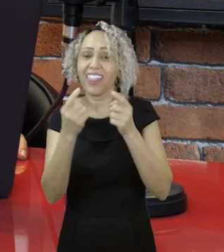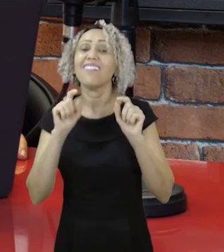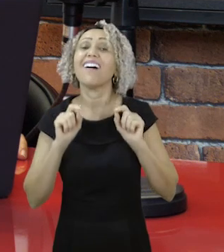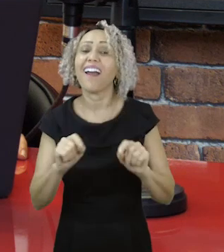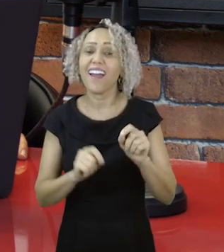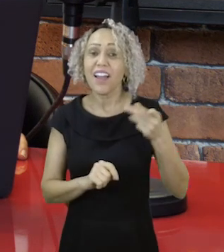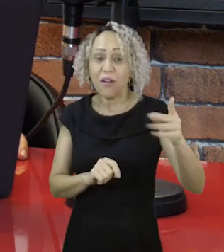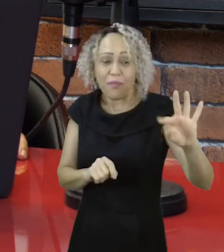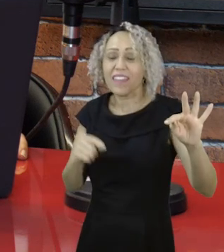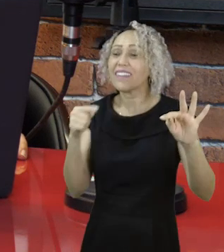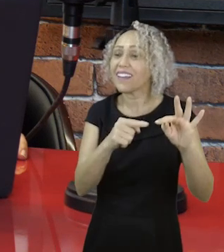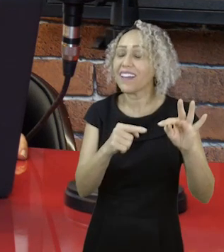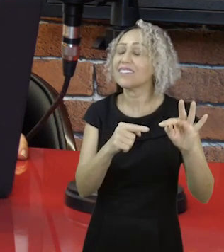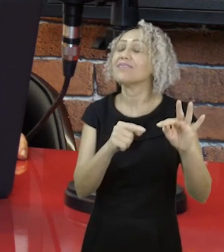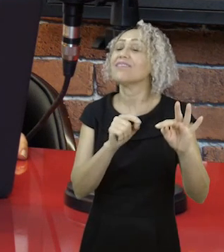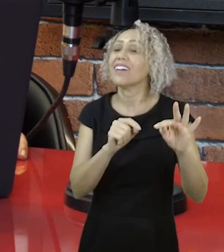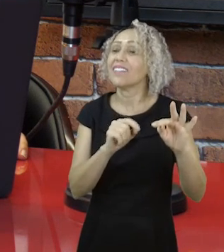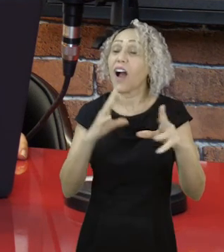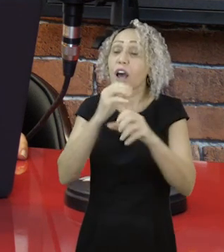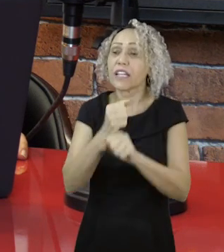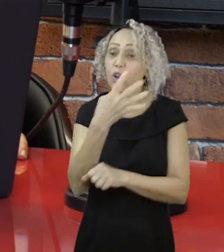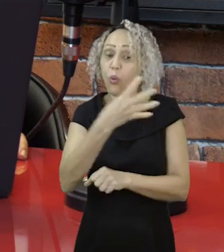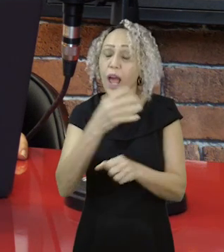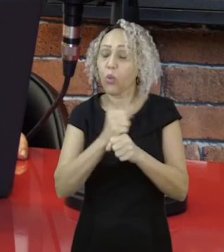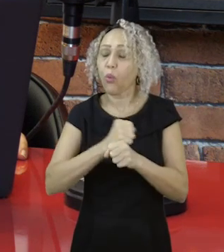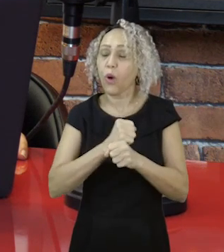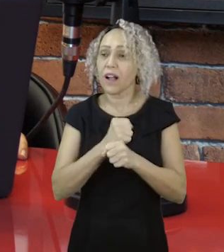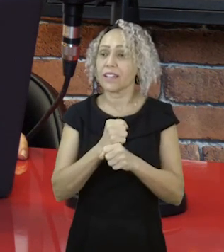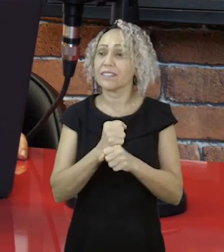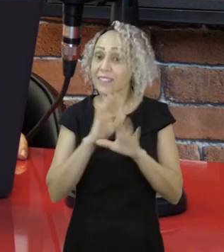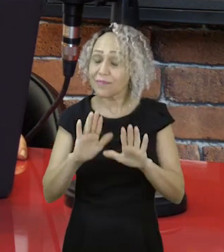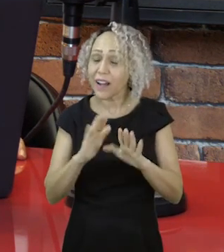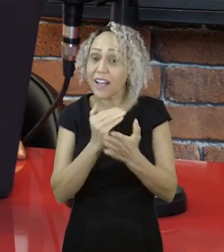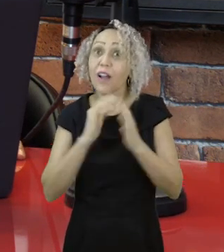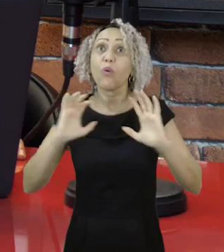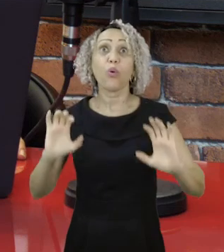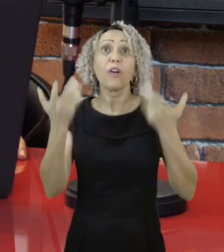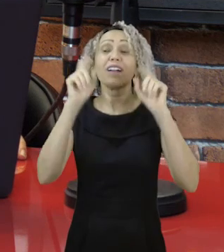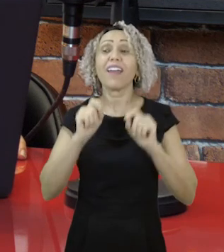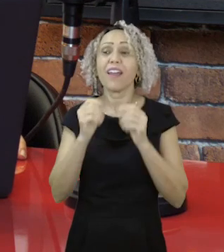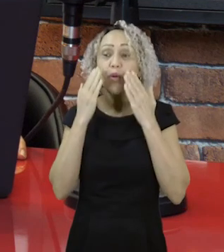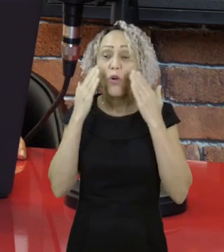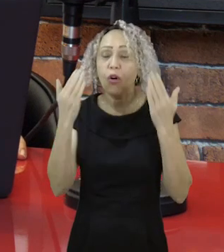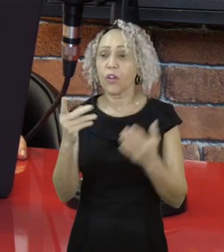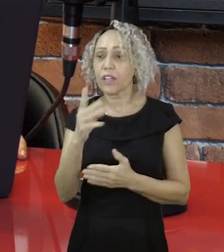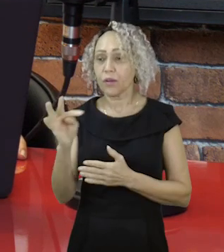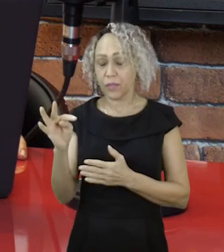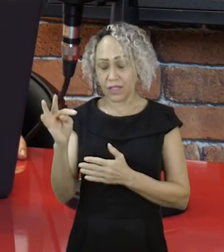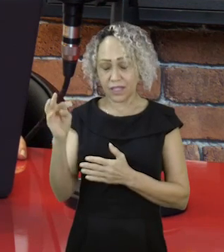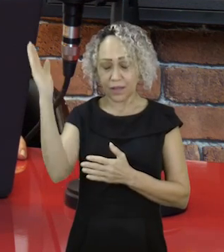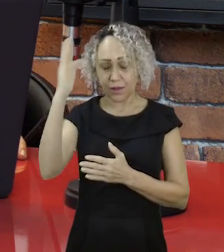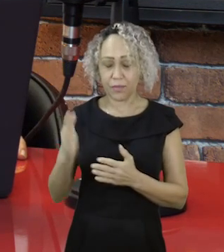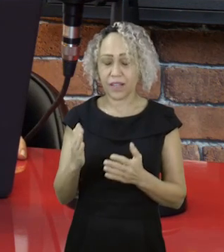Sábado de Carnaval, o Partido dos Trabalhadores e das Trabalhadoras faz 44 anos. E para comemorar, o jornal PT